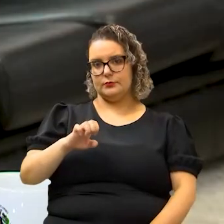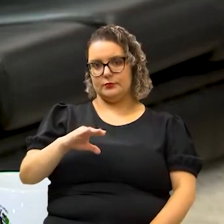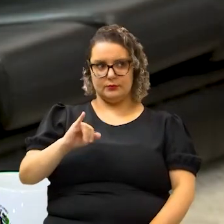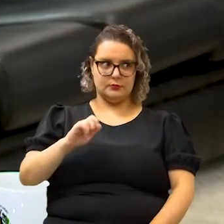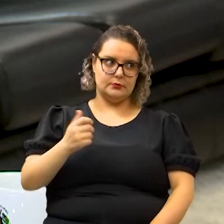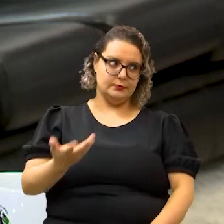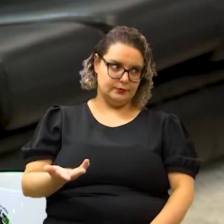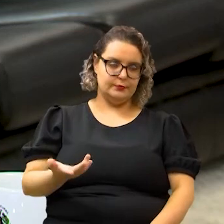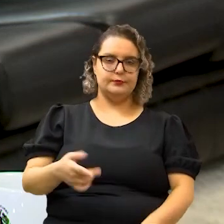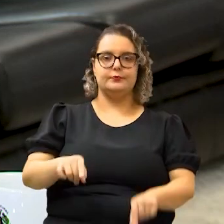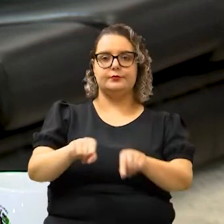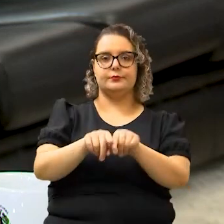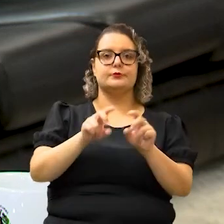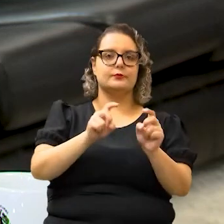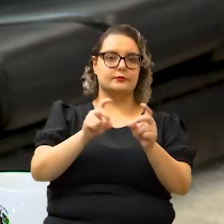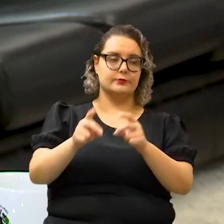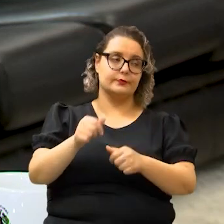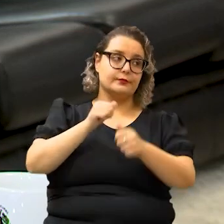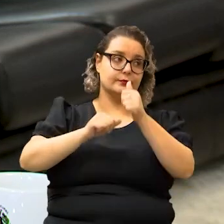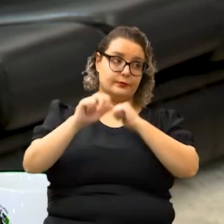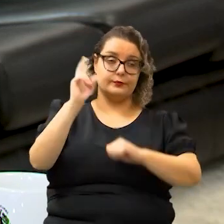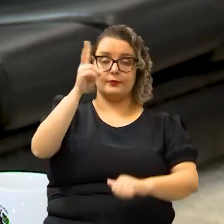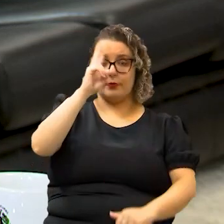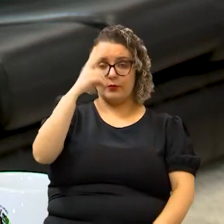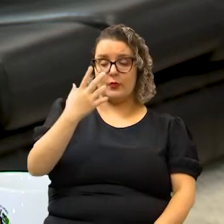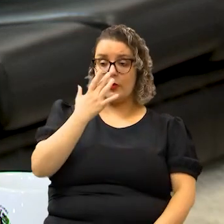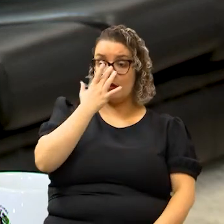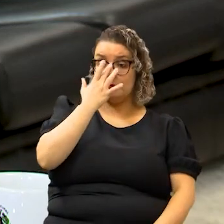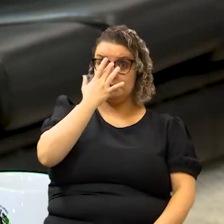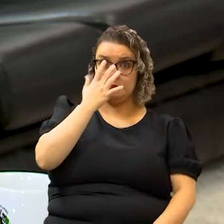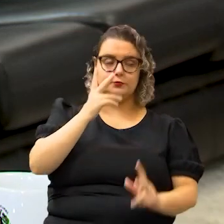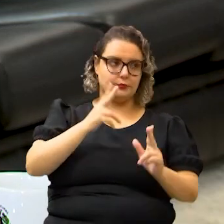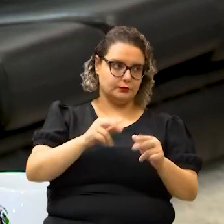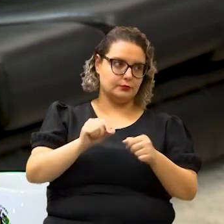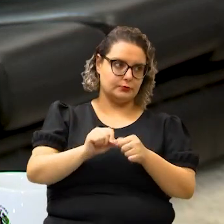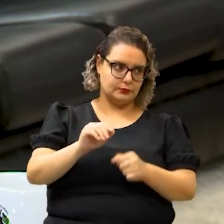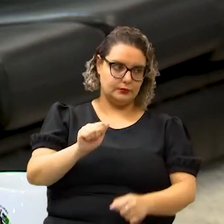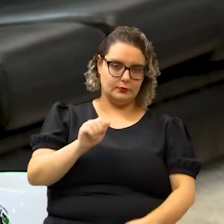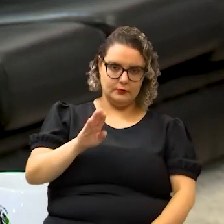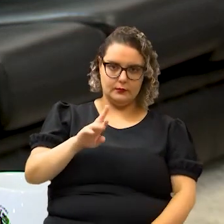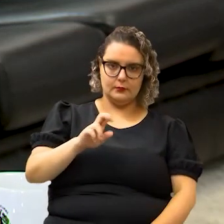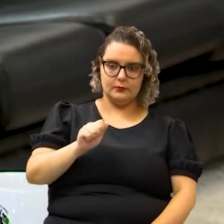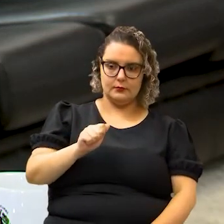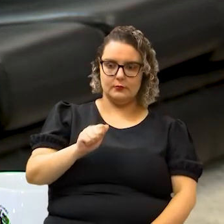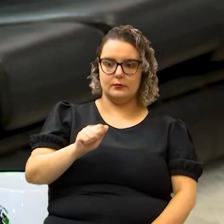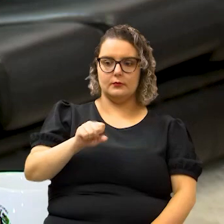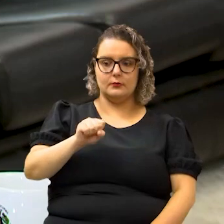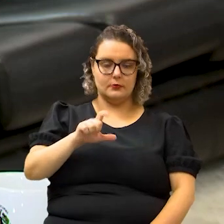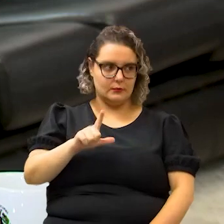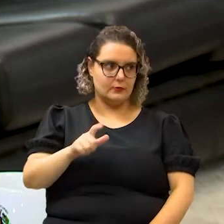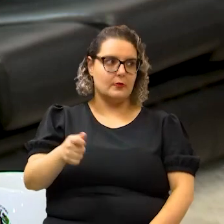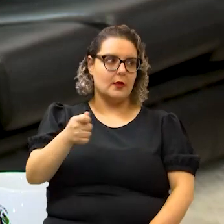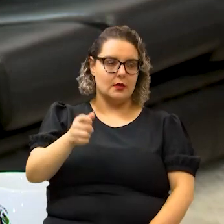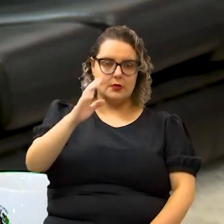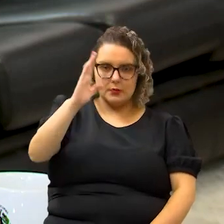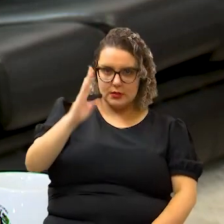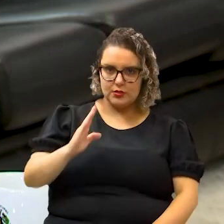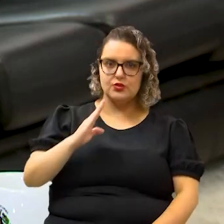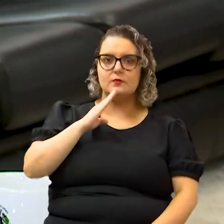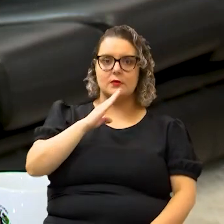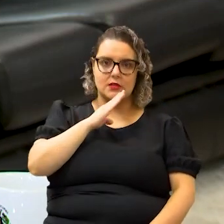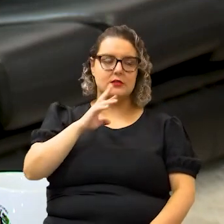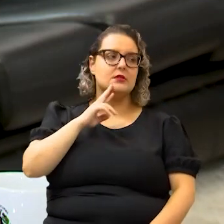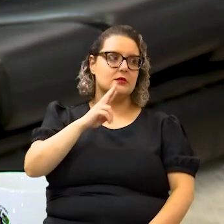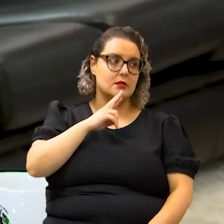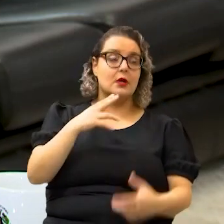de conveniência e, portanto, também vendem bebida alcoólica. Assim como nós fizemos com a Brasel, a Associação Brasileira,